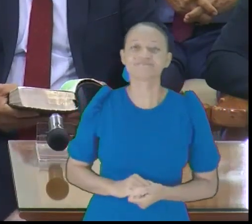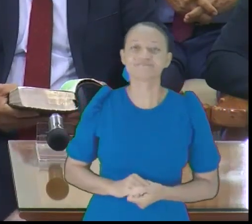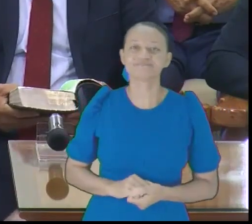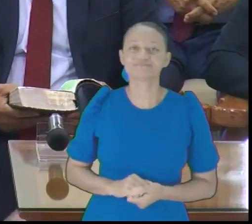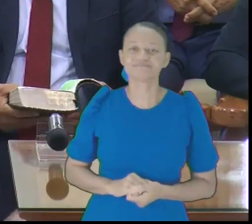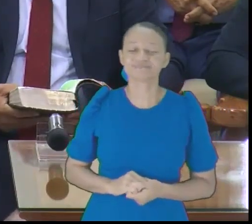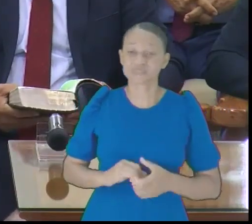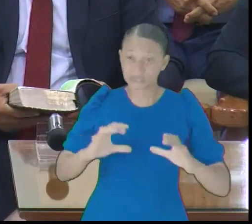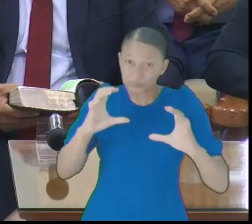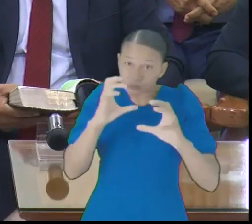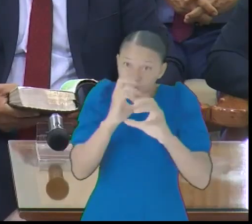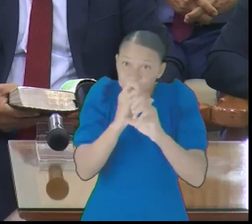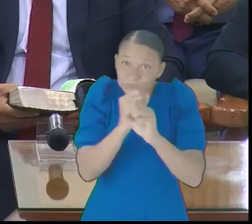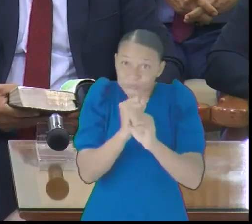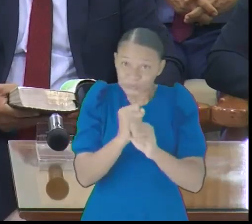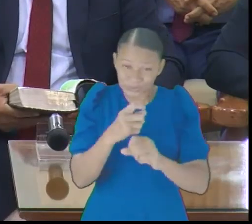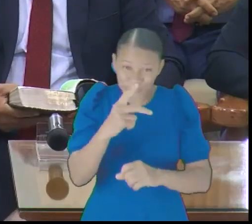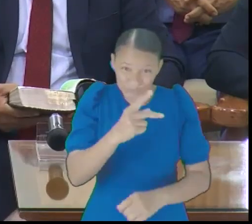Está escuro para você.